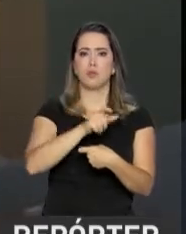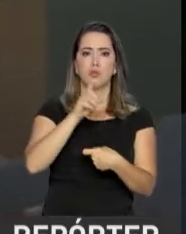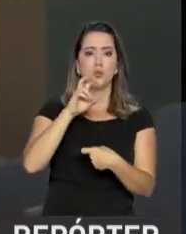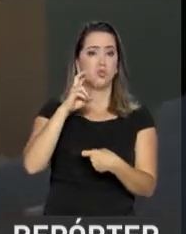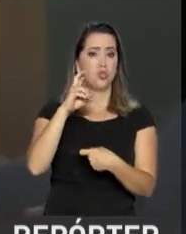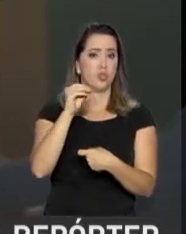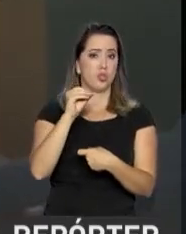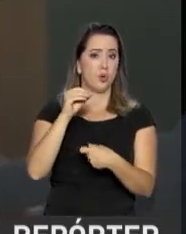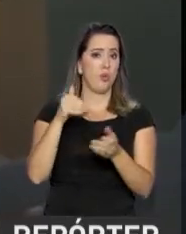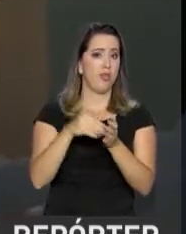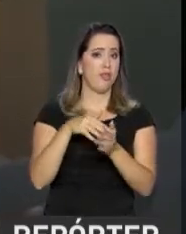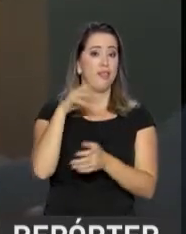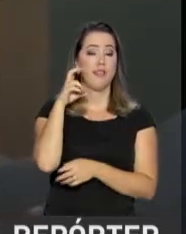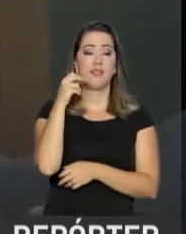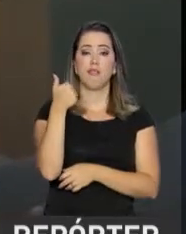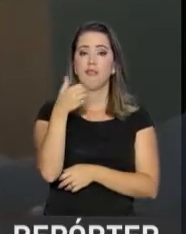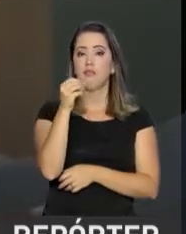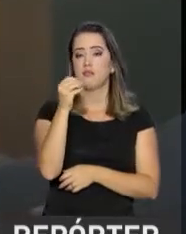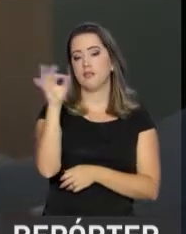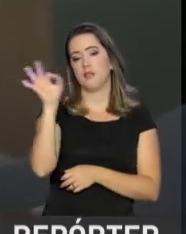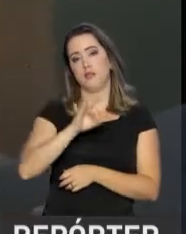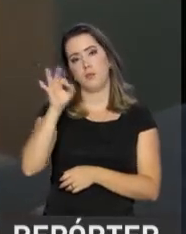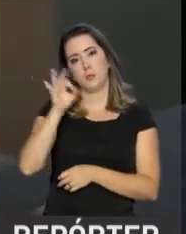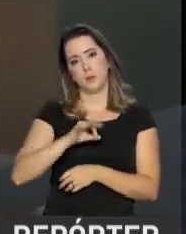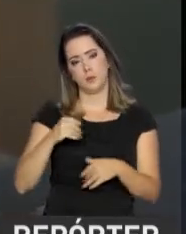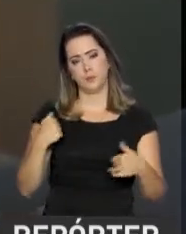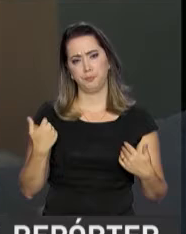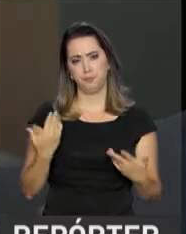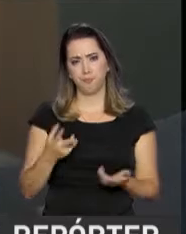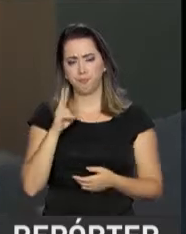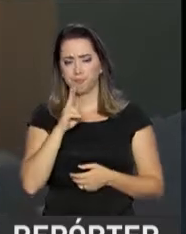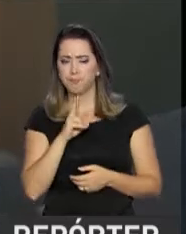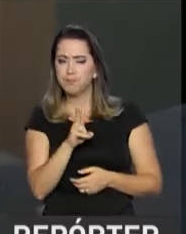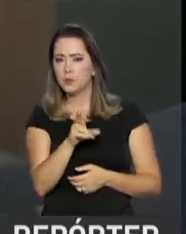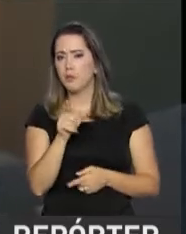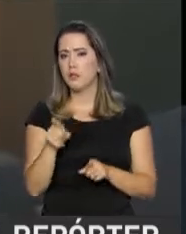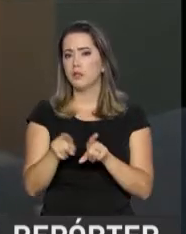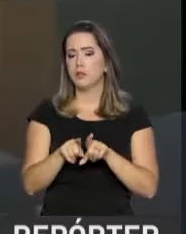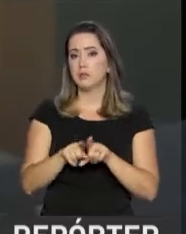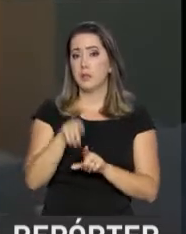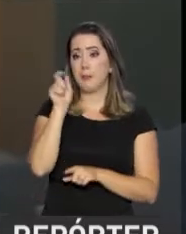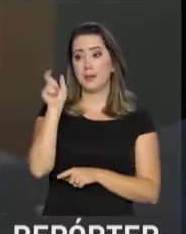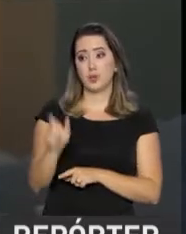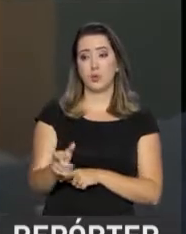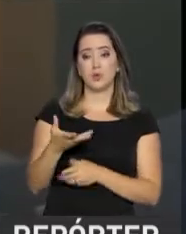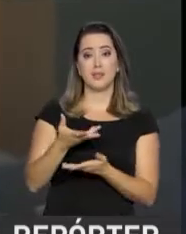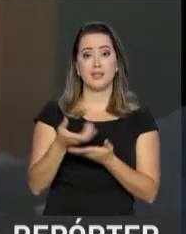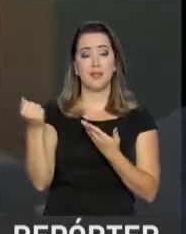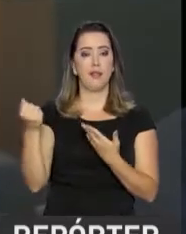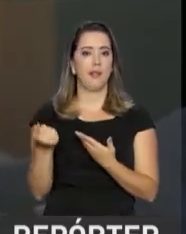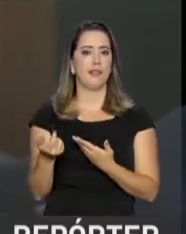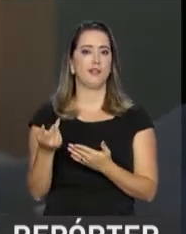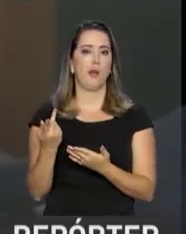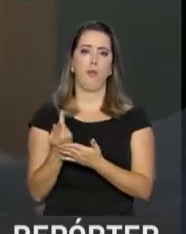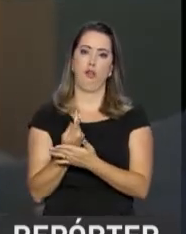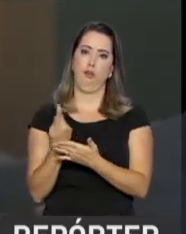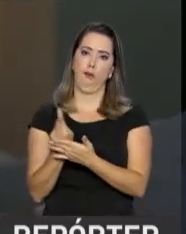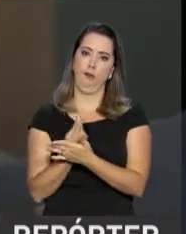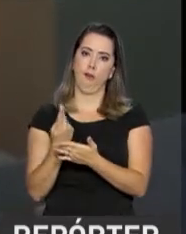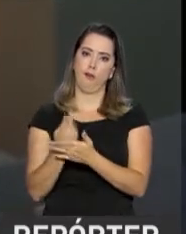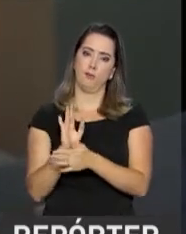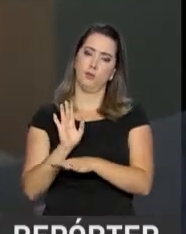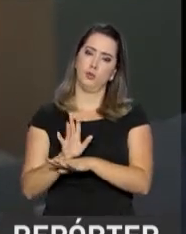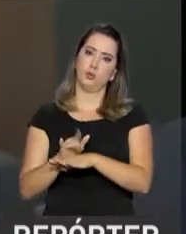cento já no na revisão dos benefícios onde nós estamos verificando pessoas que recebe indevidamente auxílio doença